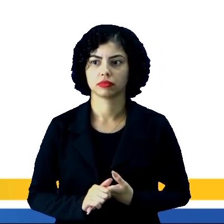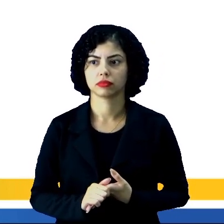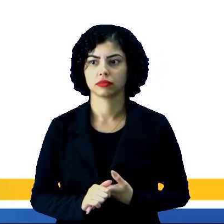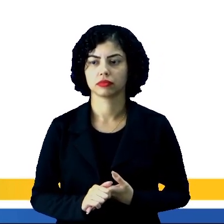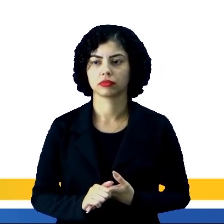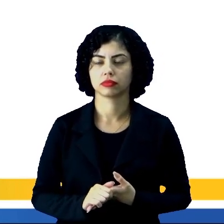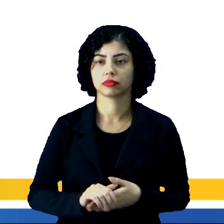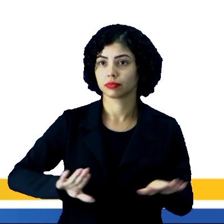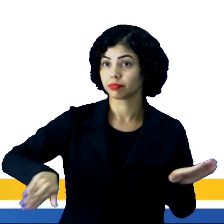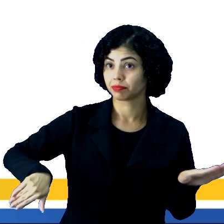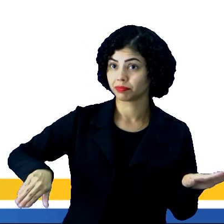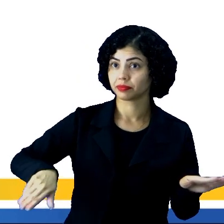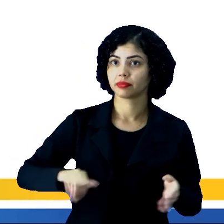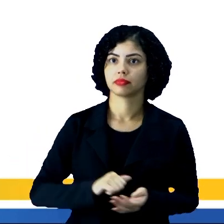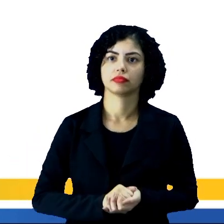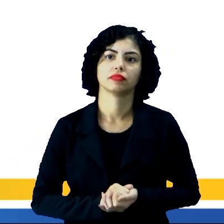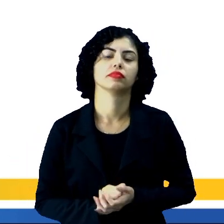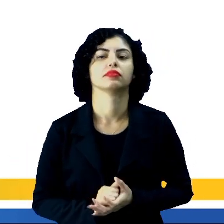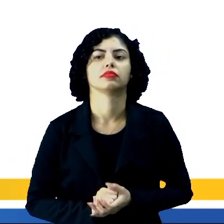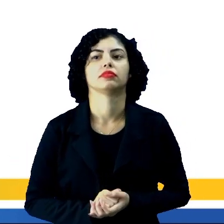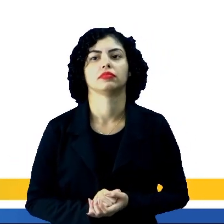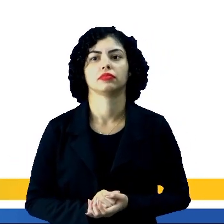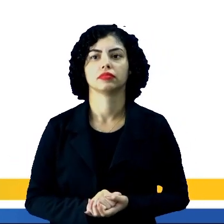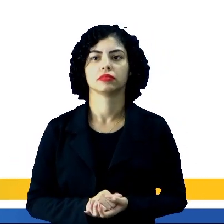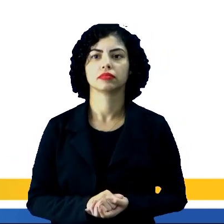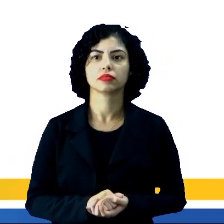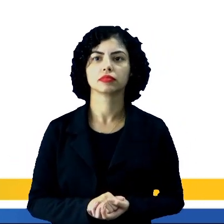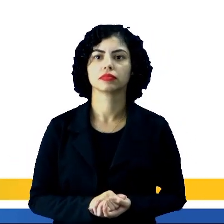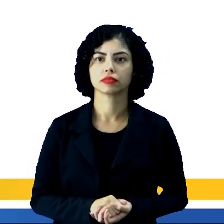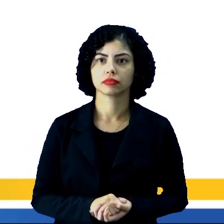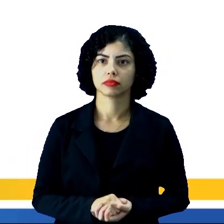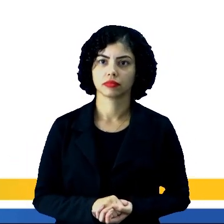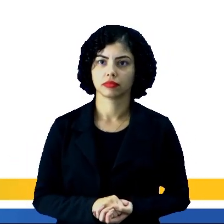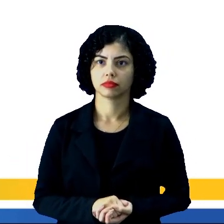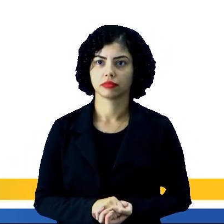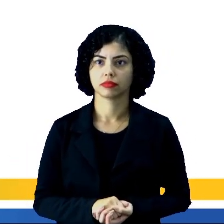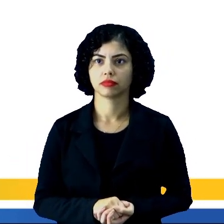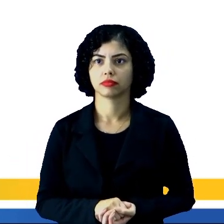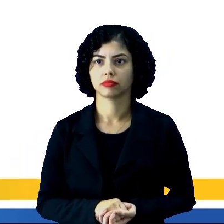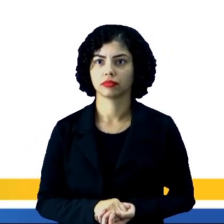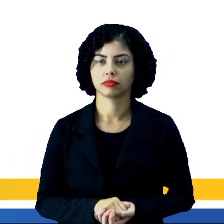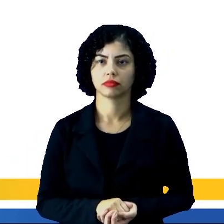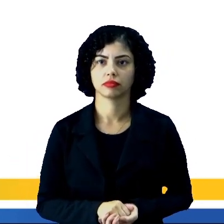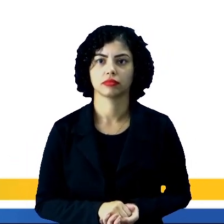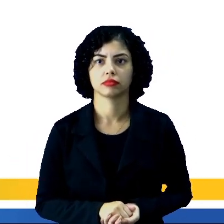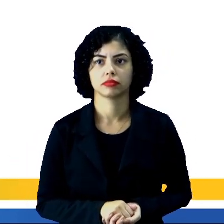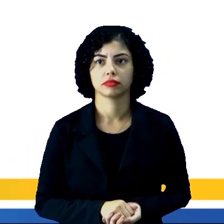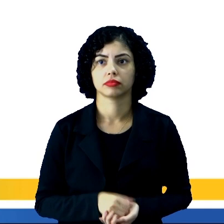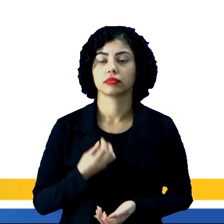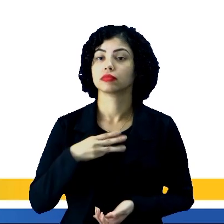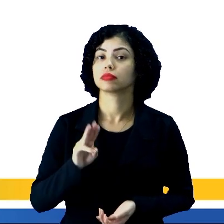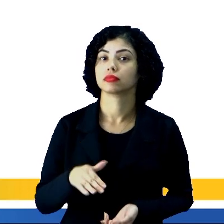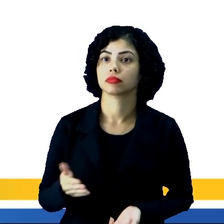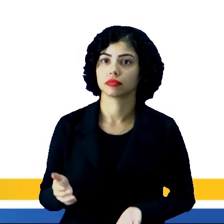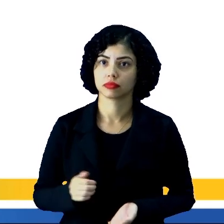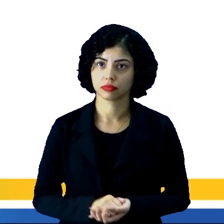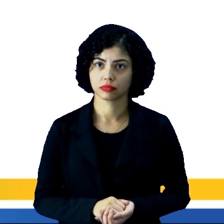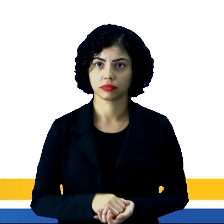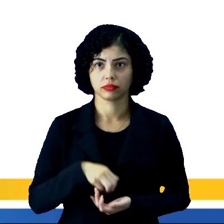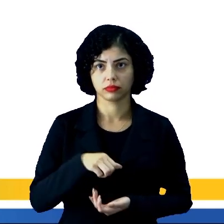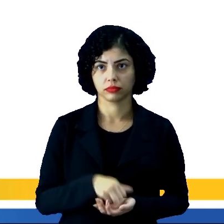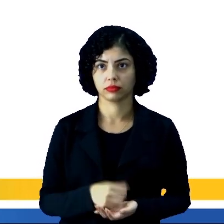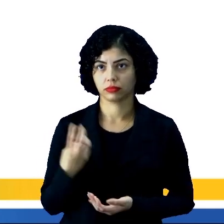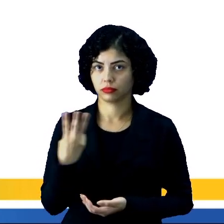onde fomos mesmo hein então na praia é o predicado Marcos Eduardo e Felipe são Hermanos Quem são Hermanos